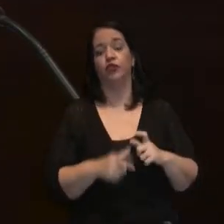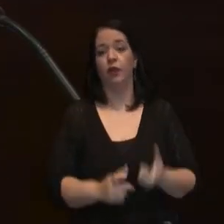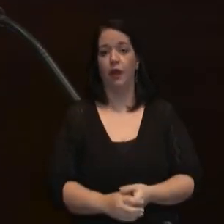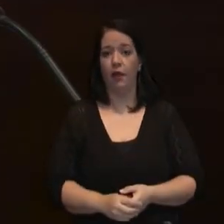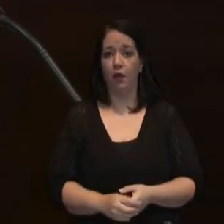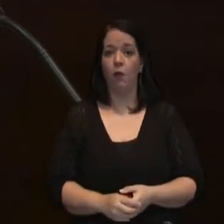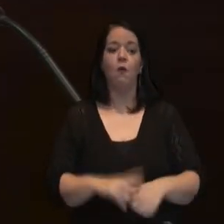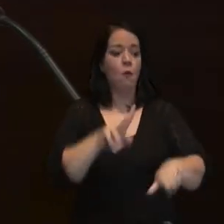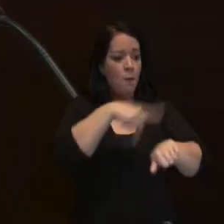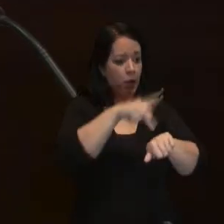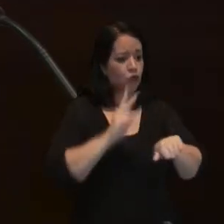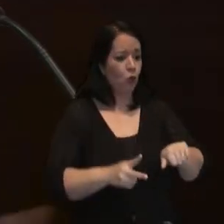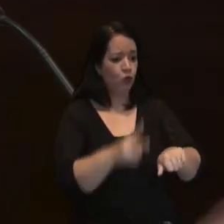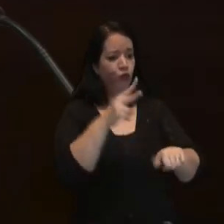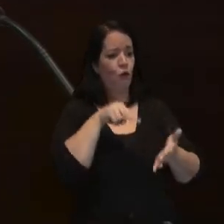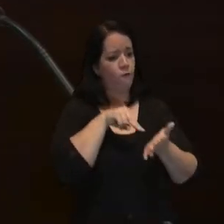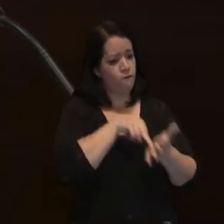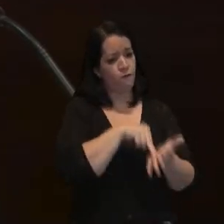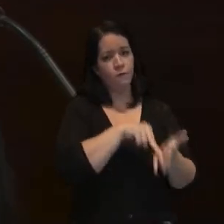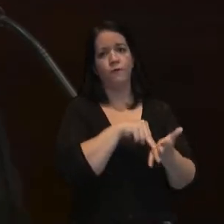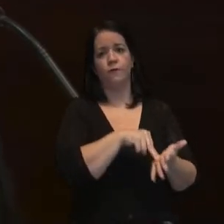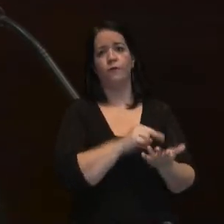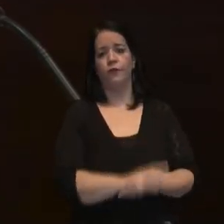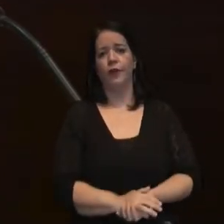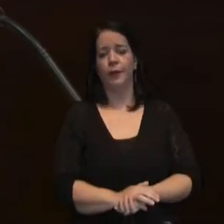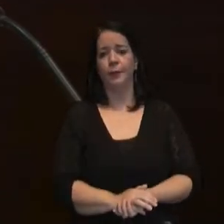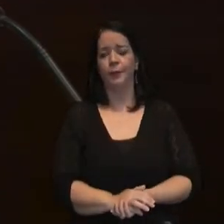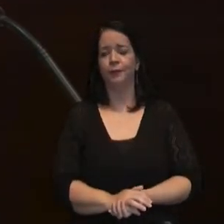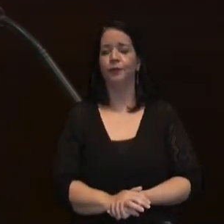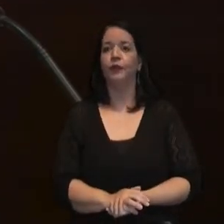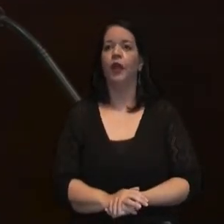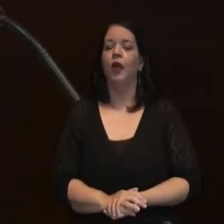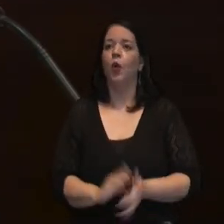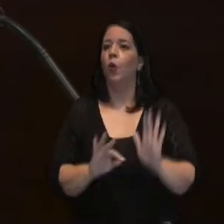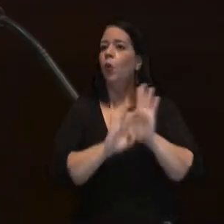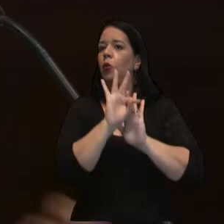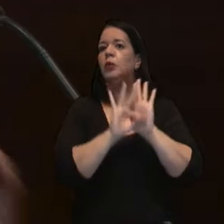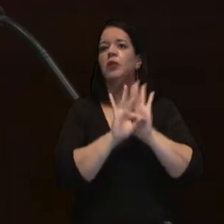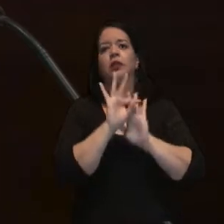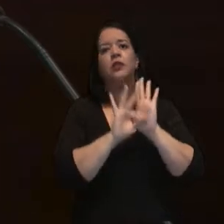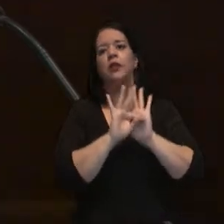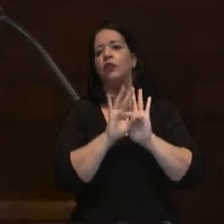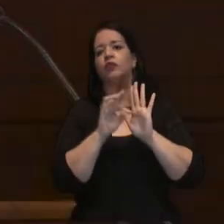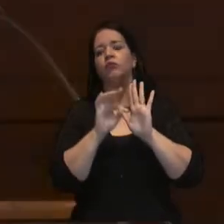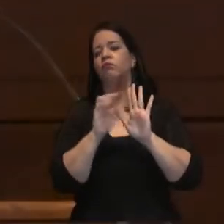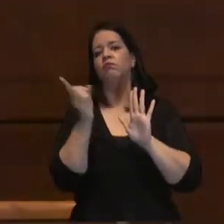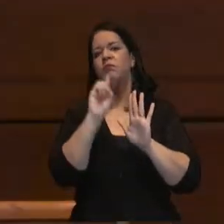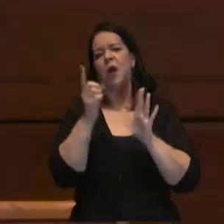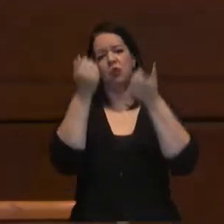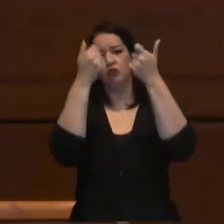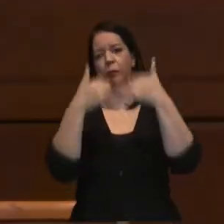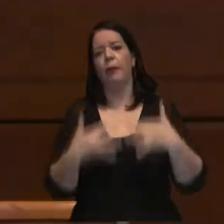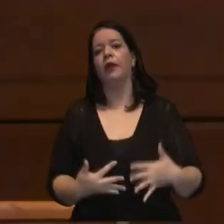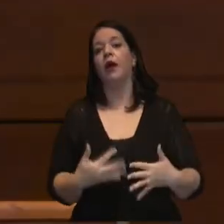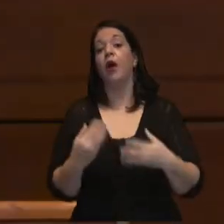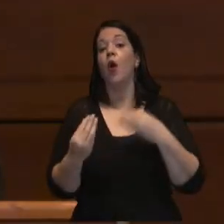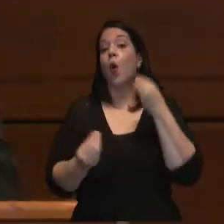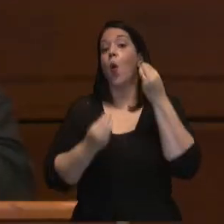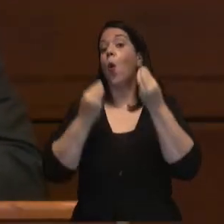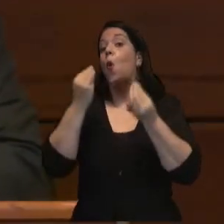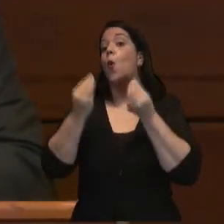preservada. De uma forma milagrosa que o texto não diz, era revelado a Deus, ele